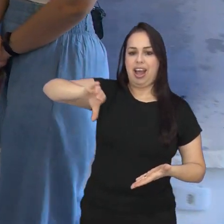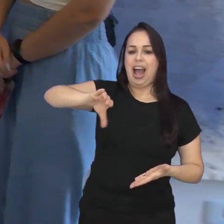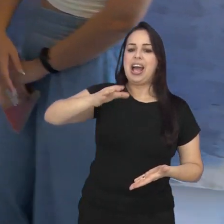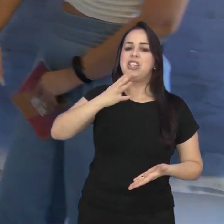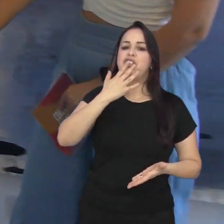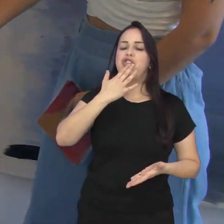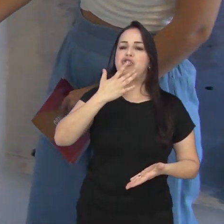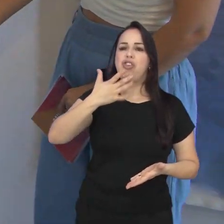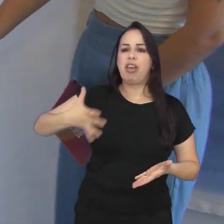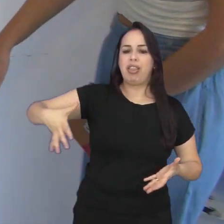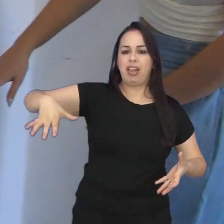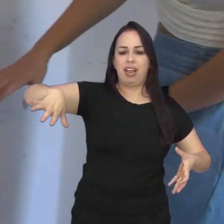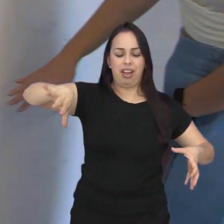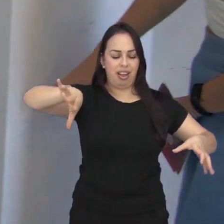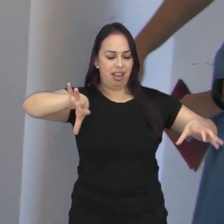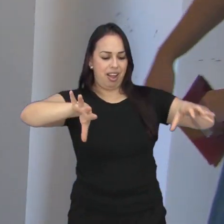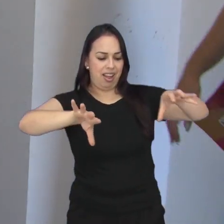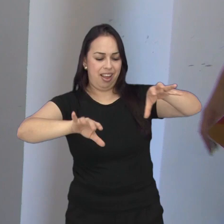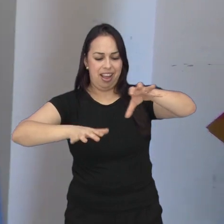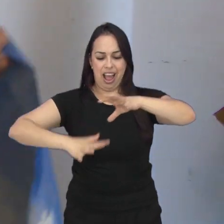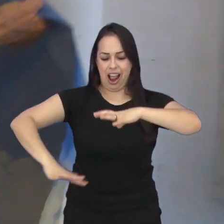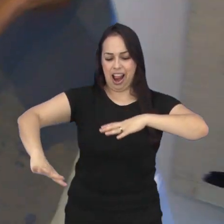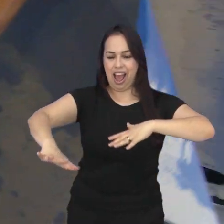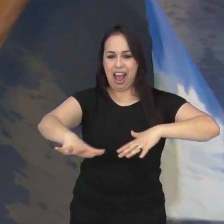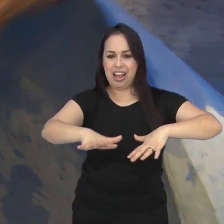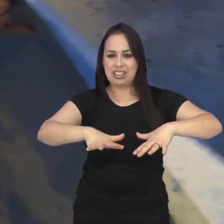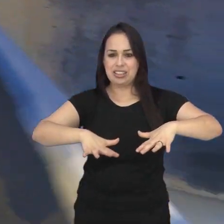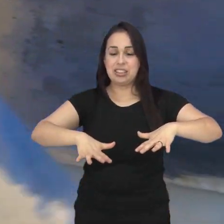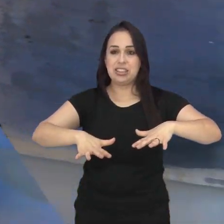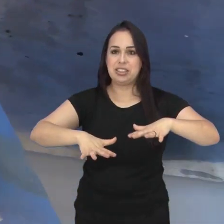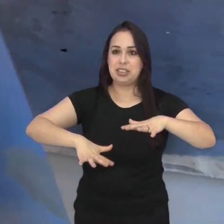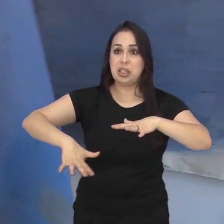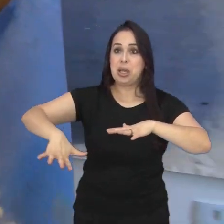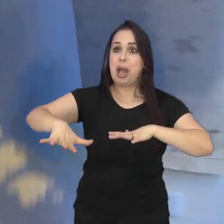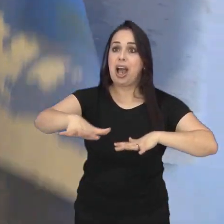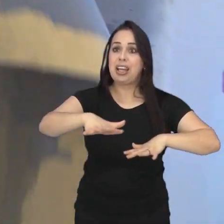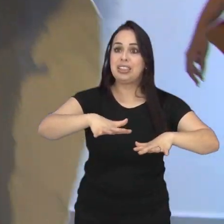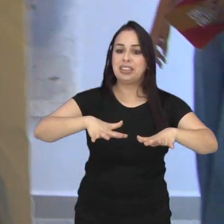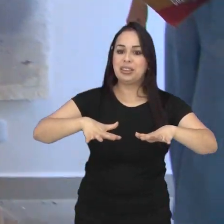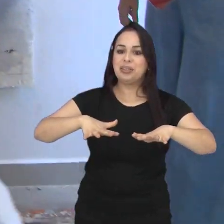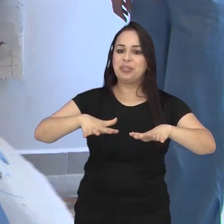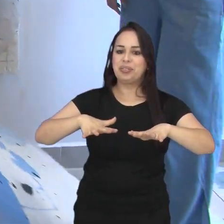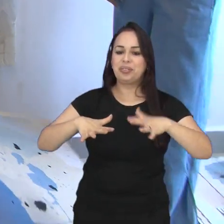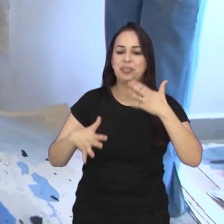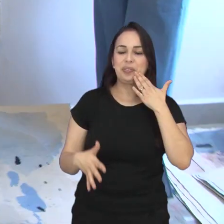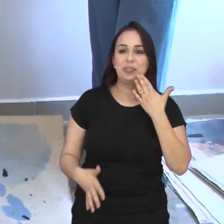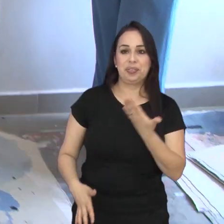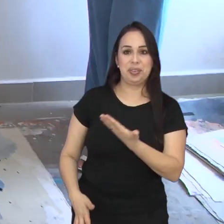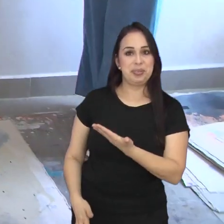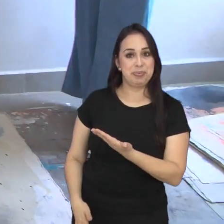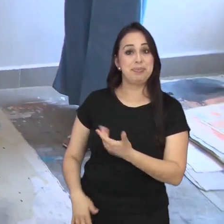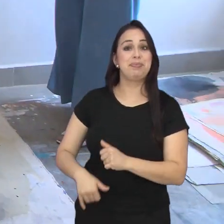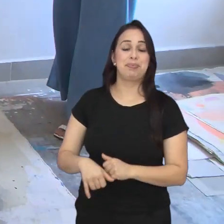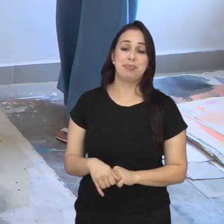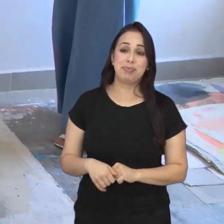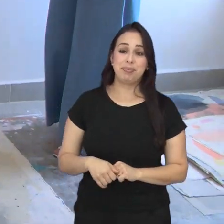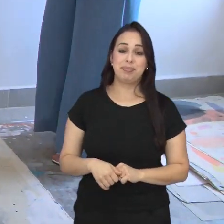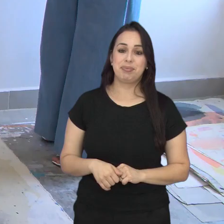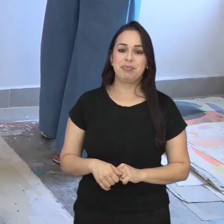aqui, gente, aqui tem várias também, olha. Quando eu ponho a tinta no meu trabalho,